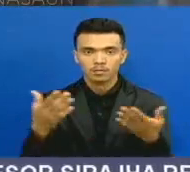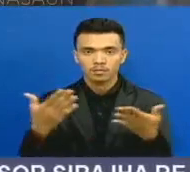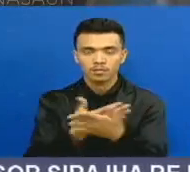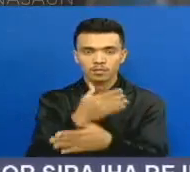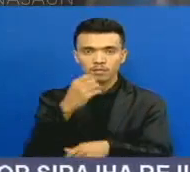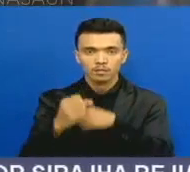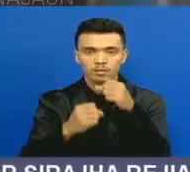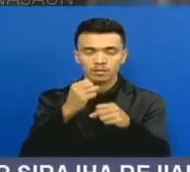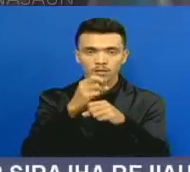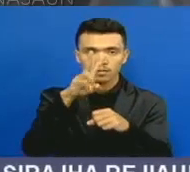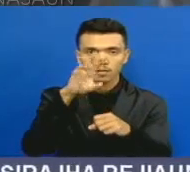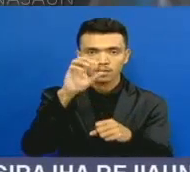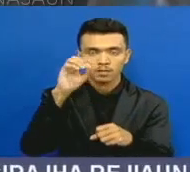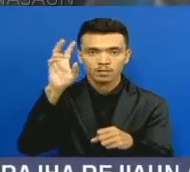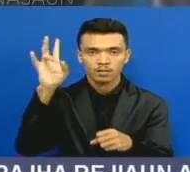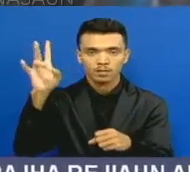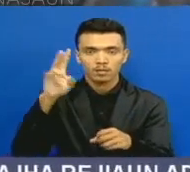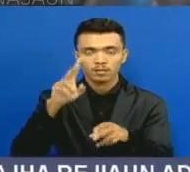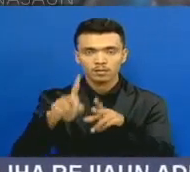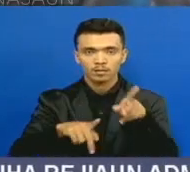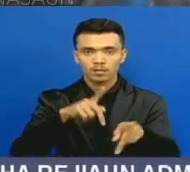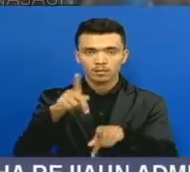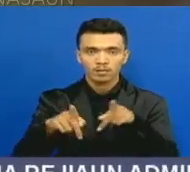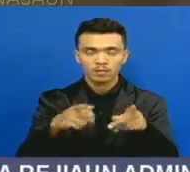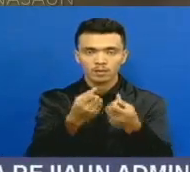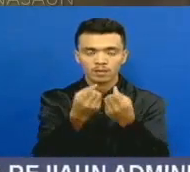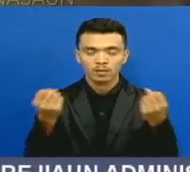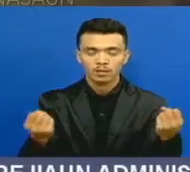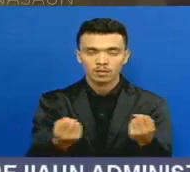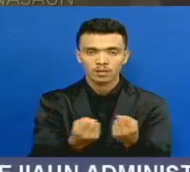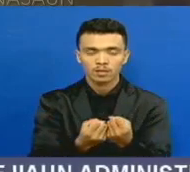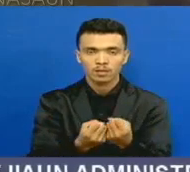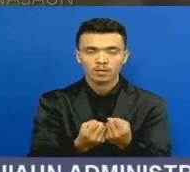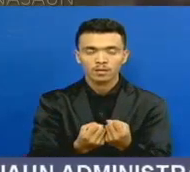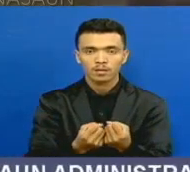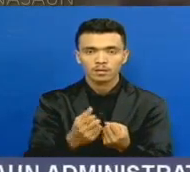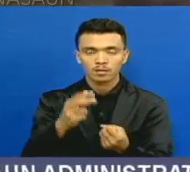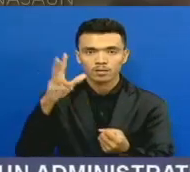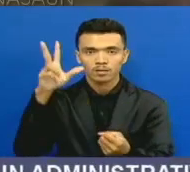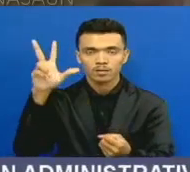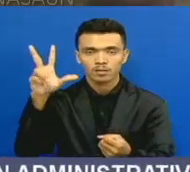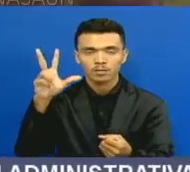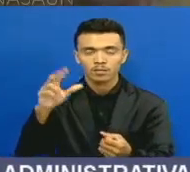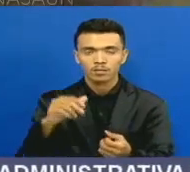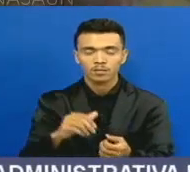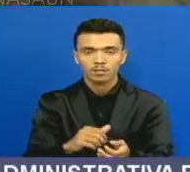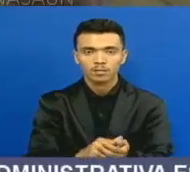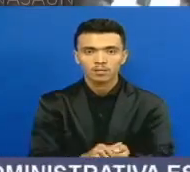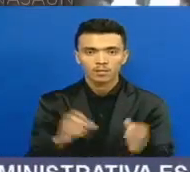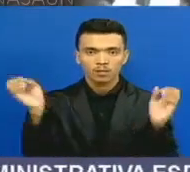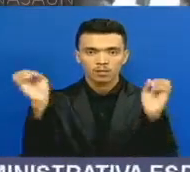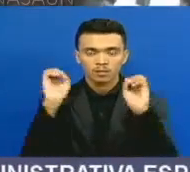duas anos sem rito, maioria comunidade, Rossi Aldeia Rehatu, Bahadi, no Suco Licore Crai,